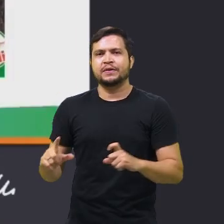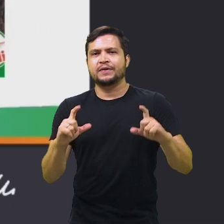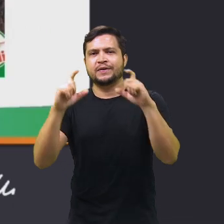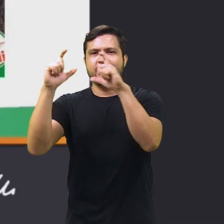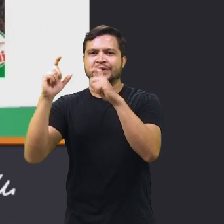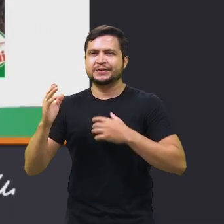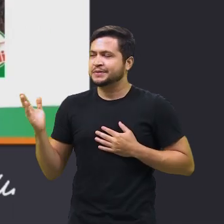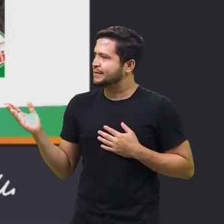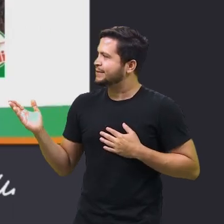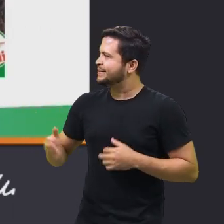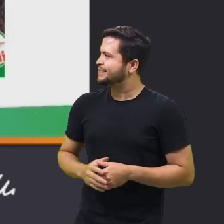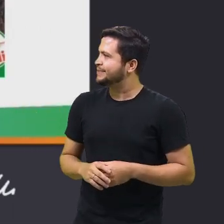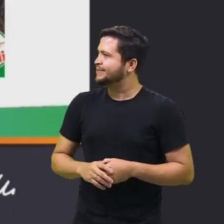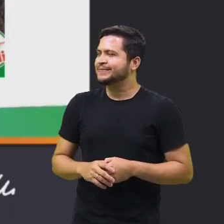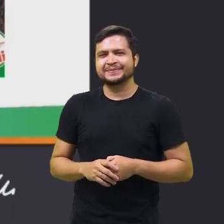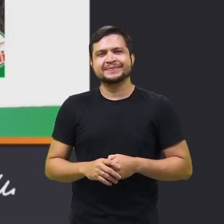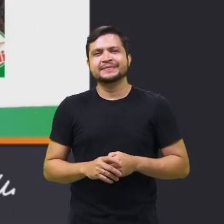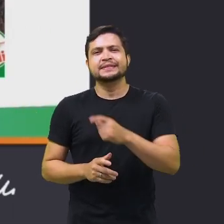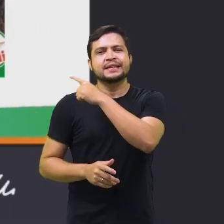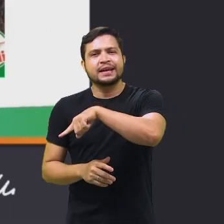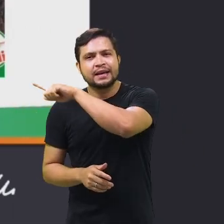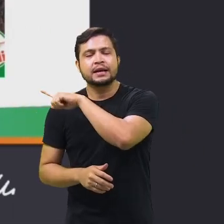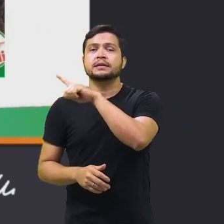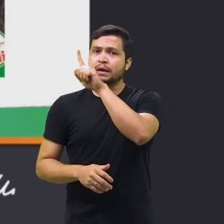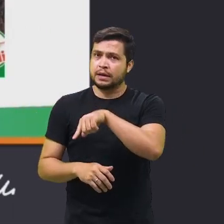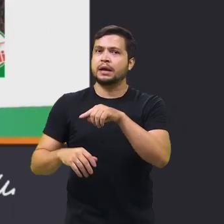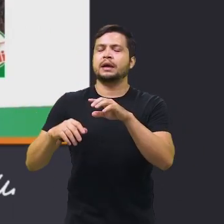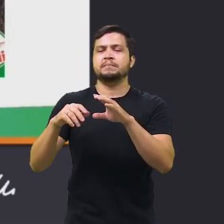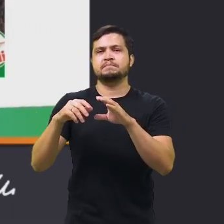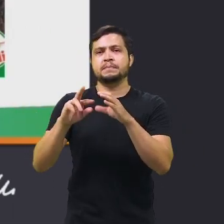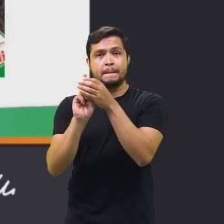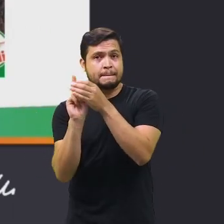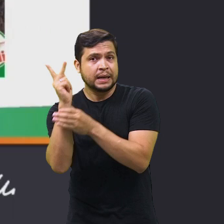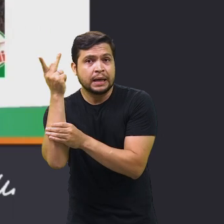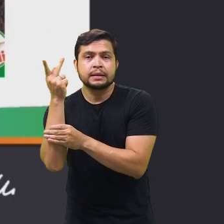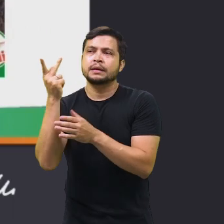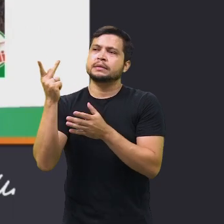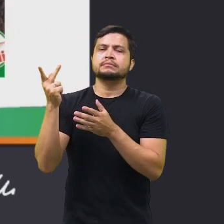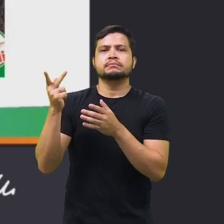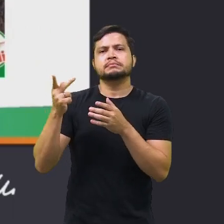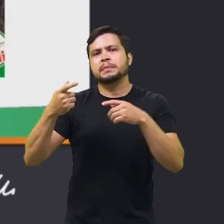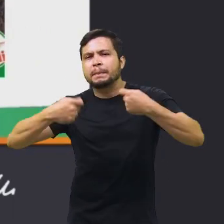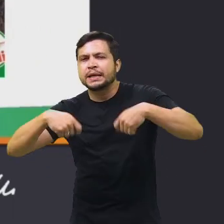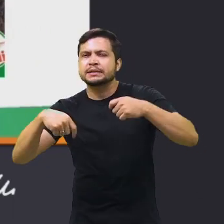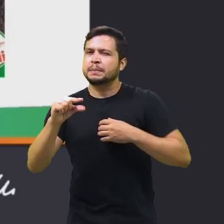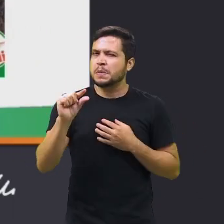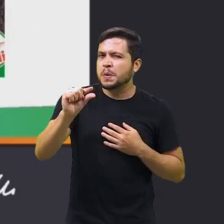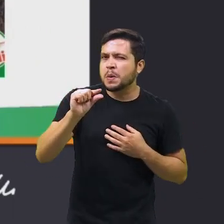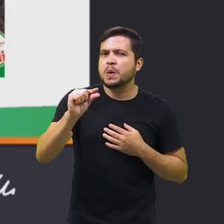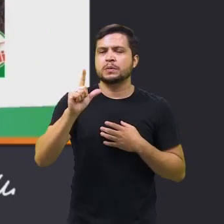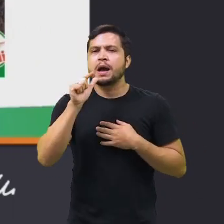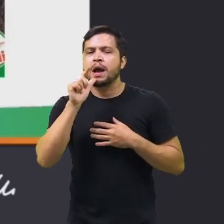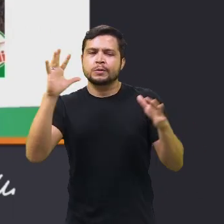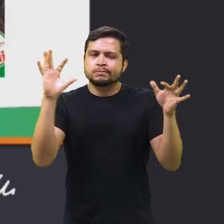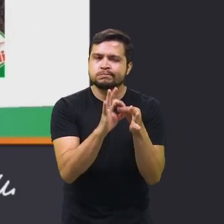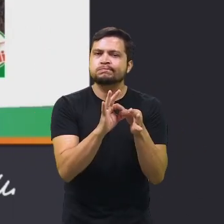os equisétons, além de já serem plantas com um pouquinho mais de independência do ambiente aquático. Então você já vai encontrá-las em ambientes um pouco